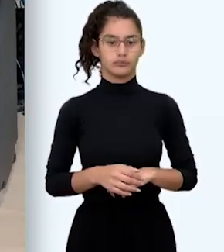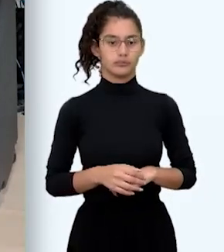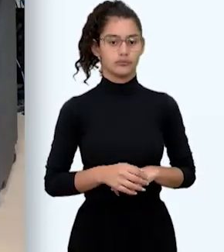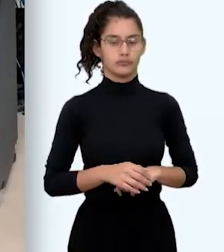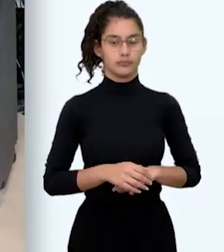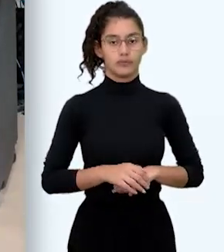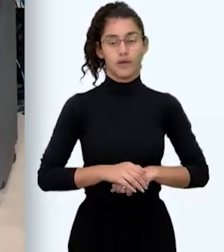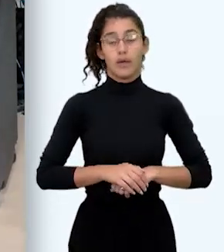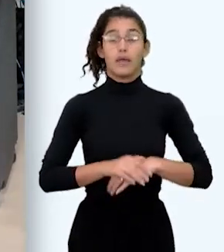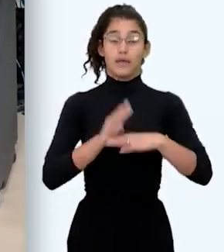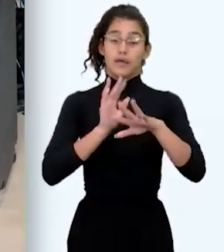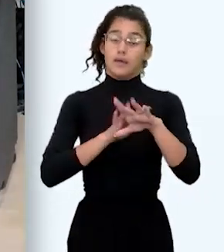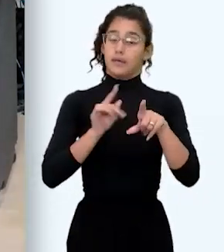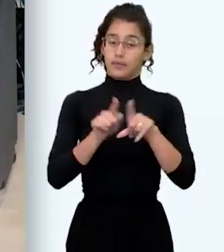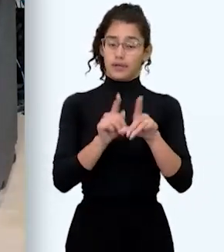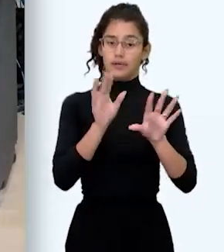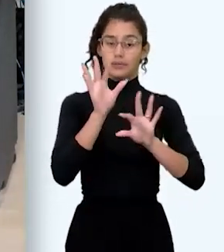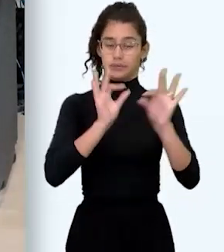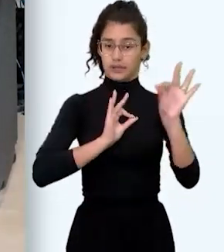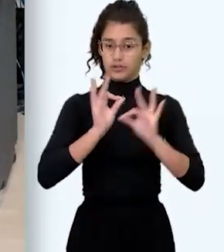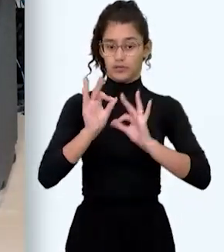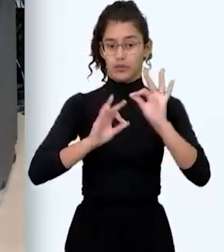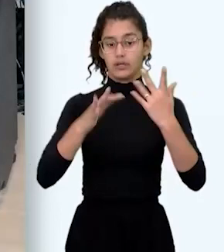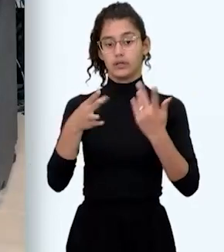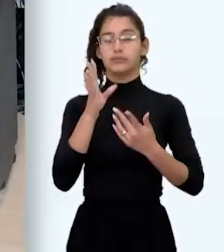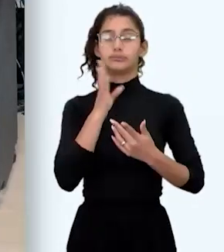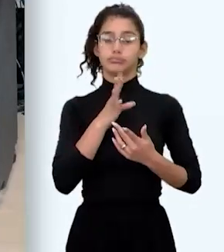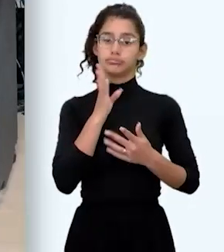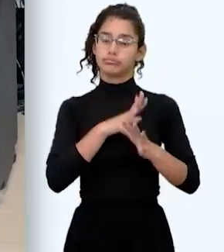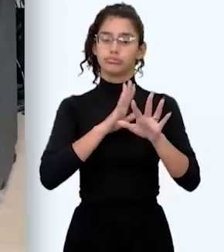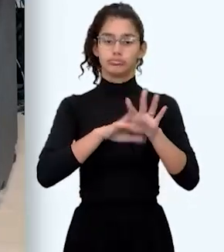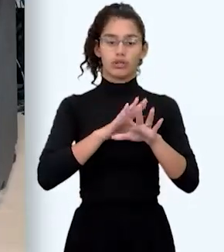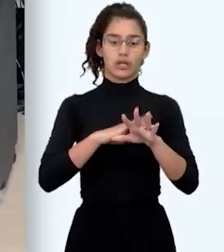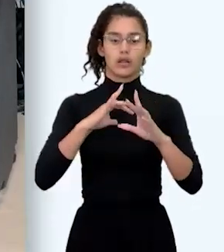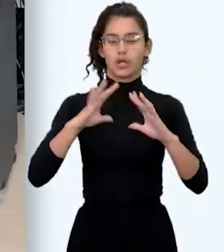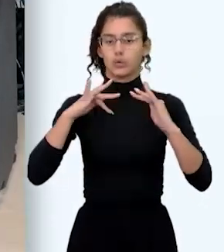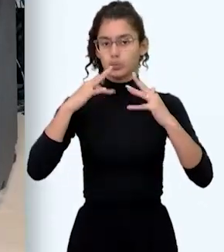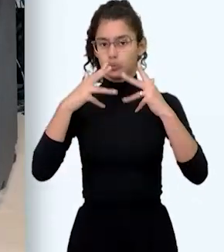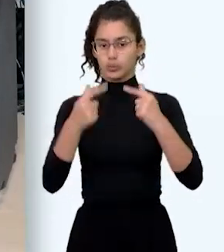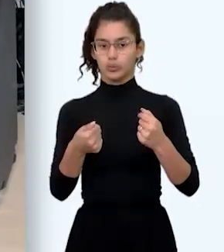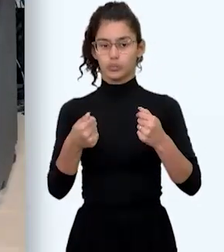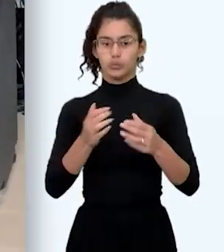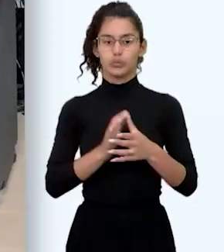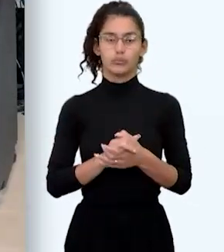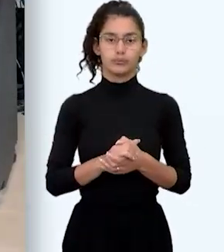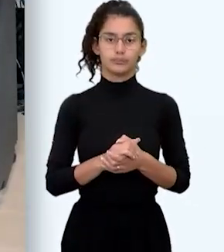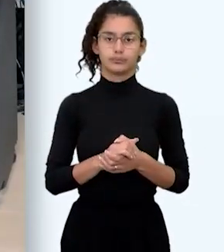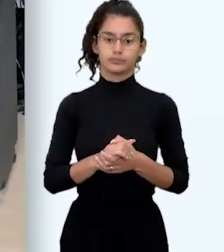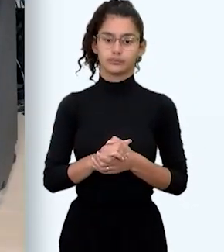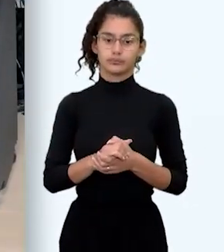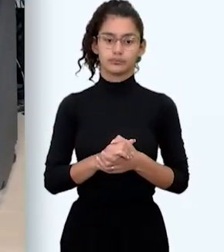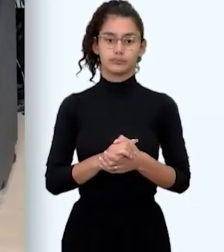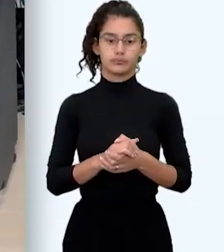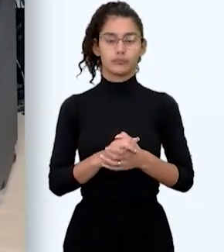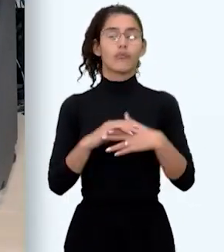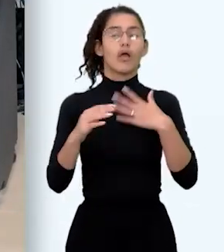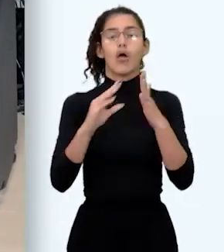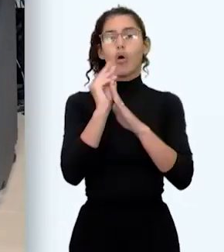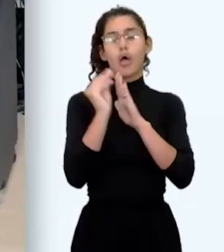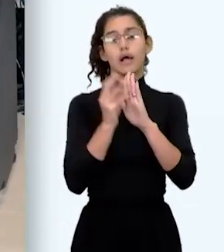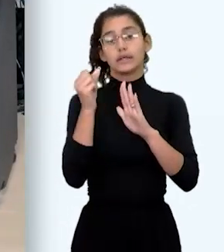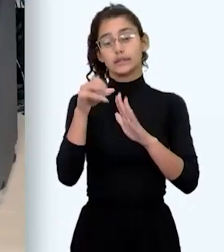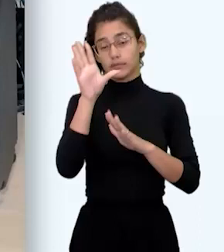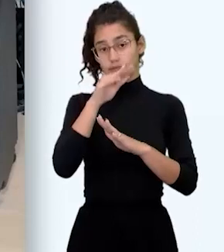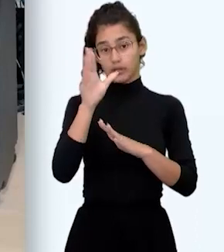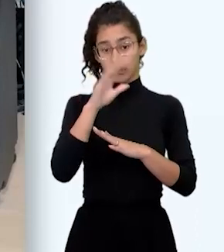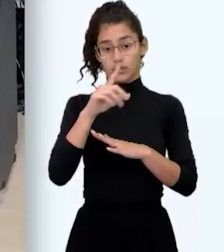que fazer parte do planejamento ali, então é legal você rodar essas vinhetas, rodar esses efeitos, isso é bem relevante, assim, se você está